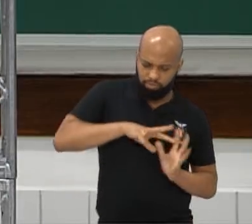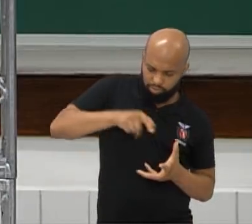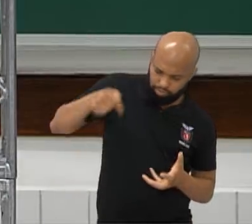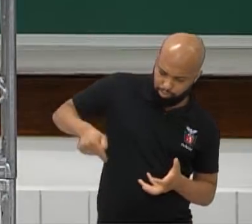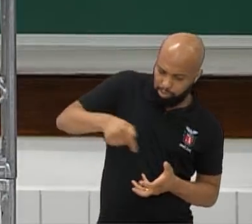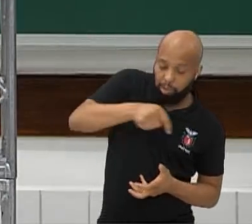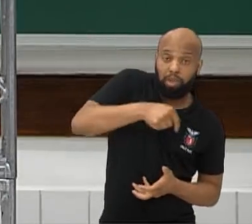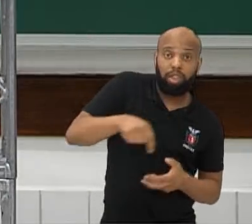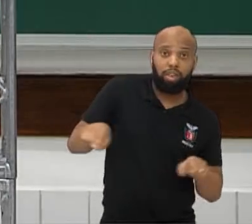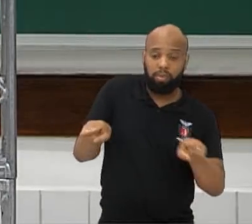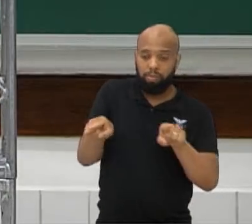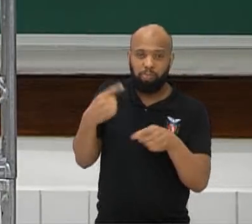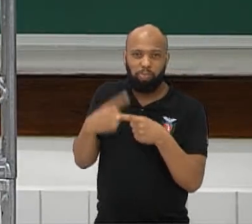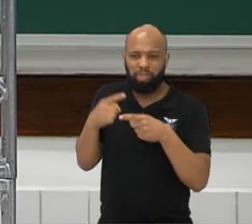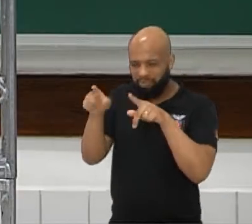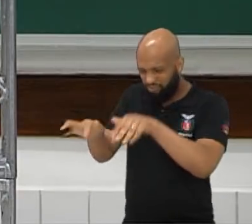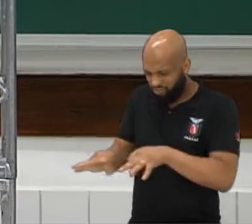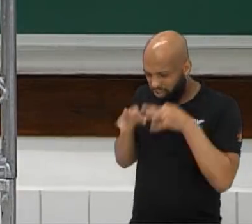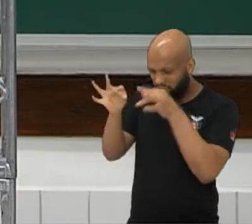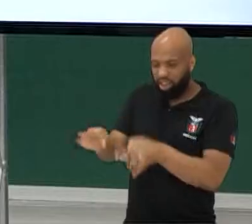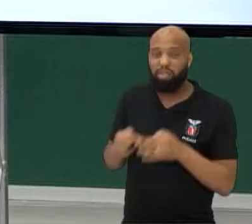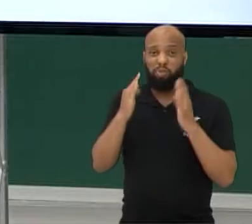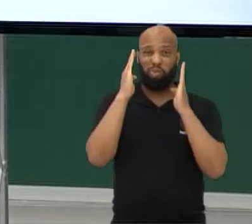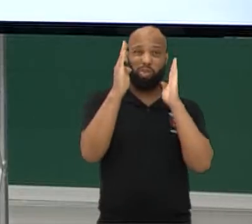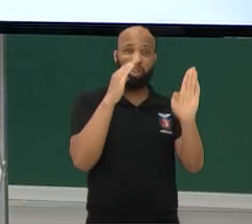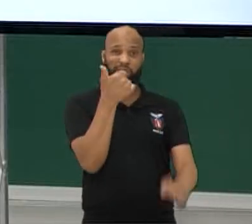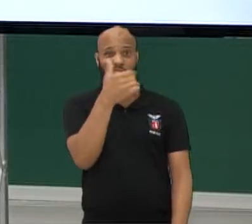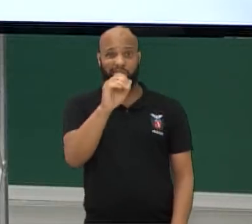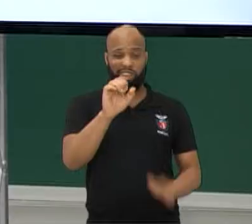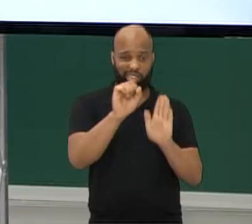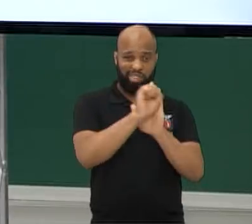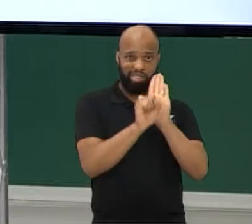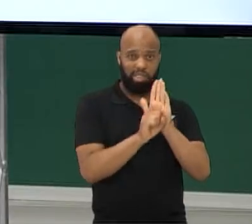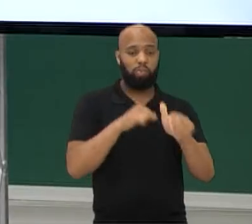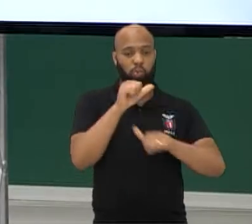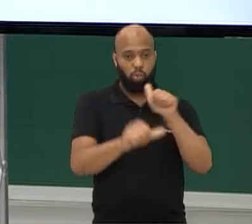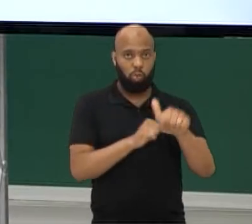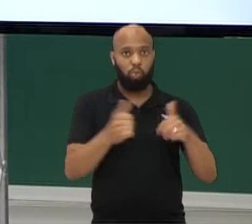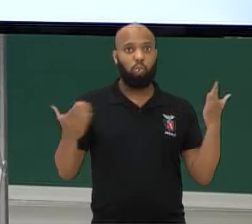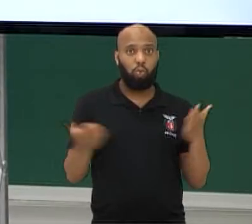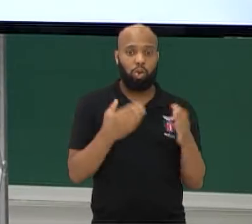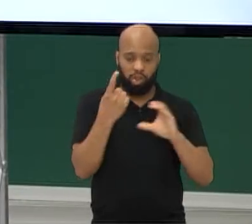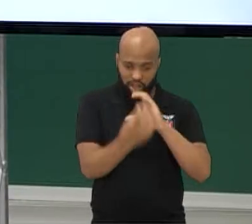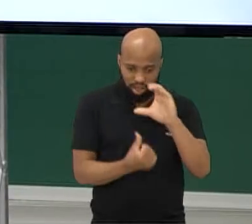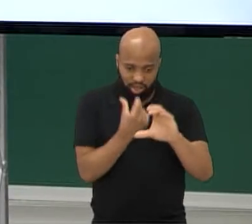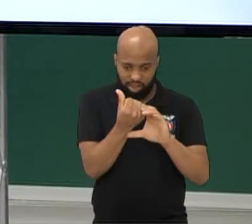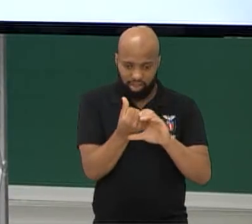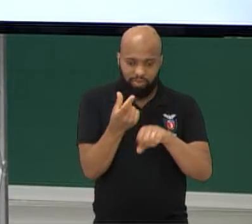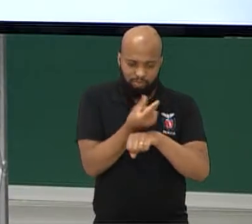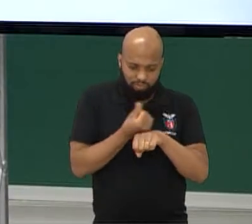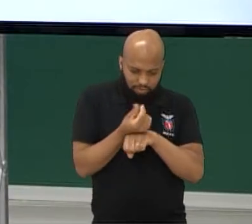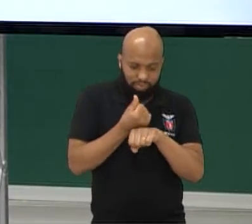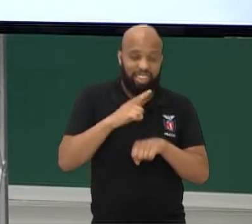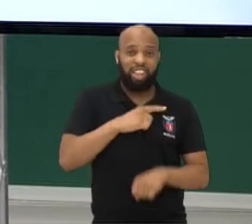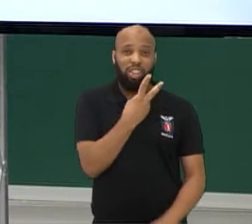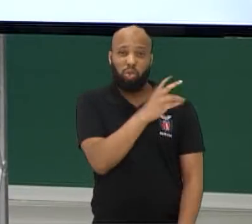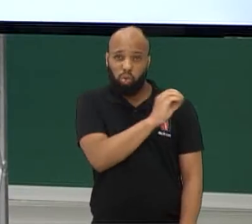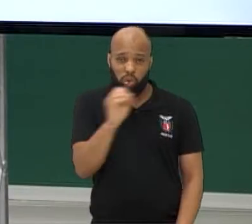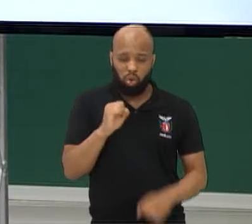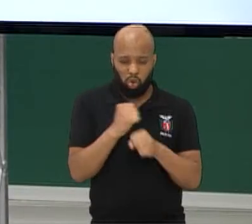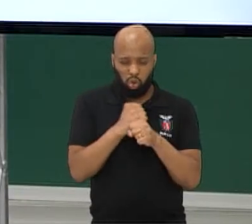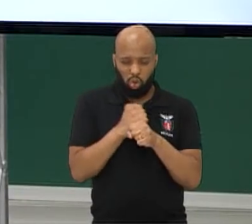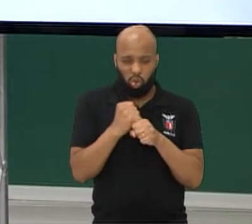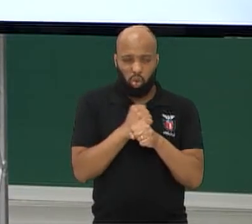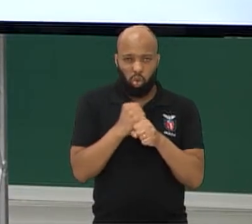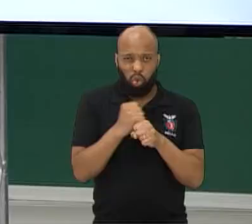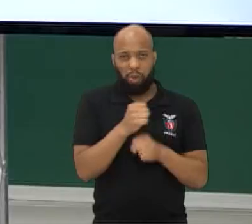Pensa, o feudalismo durou 10 séculos, tá, e foi superado. O capitalismo tem 200 anos, mais ou menos, 200,